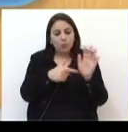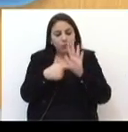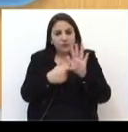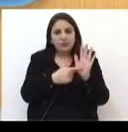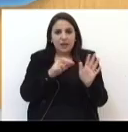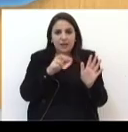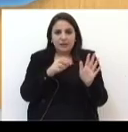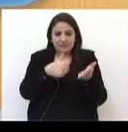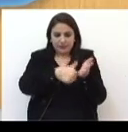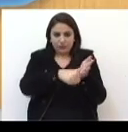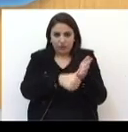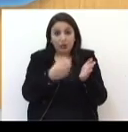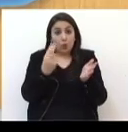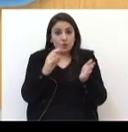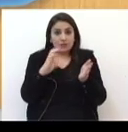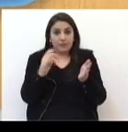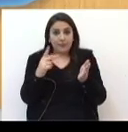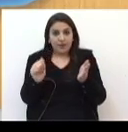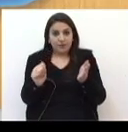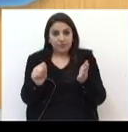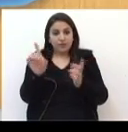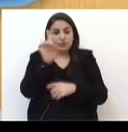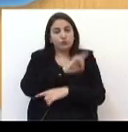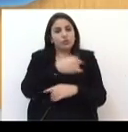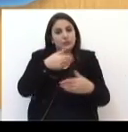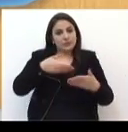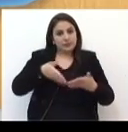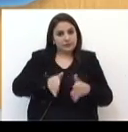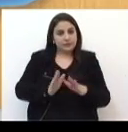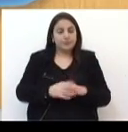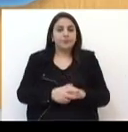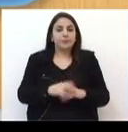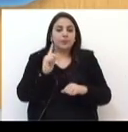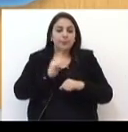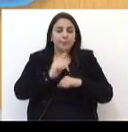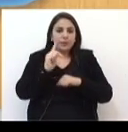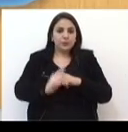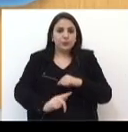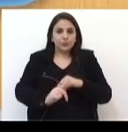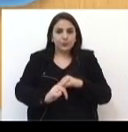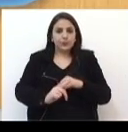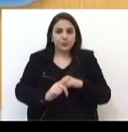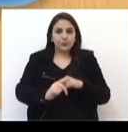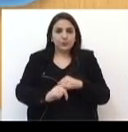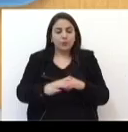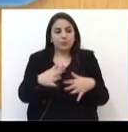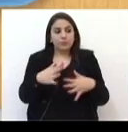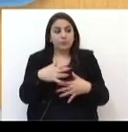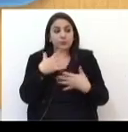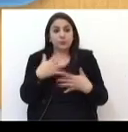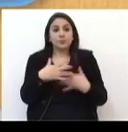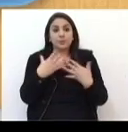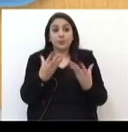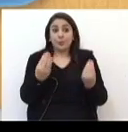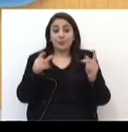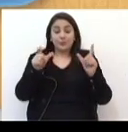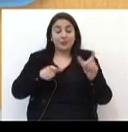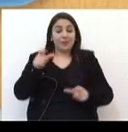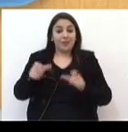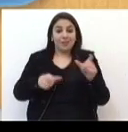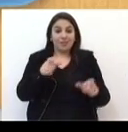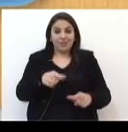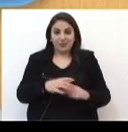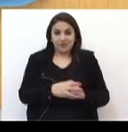apresentação do RG, CPF e da data de nascimento. Em Passo Fundo, a medida foi uma surpresa para muitos